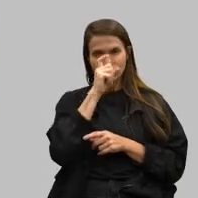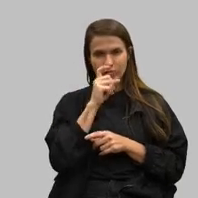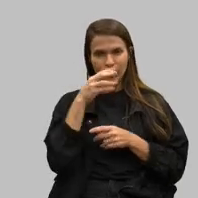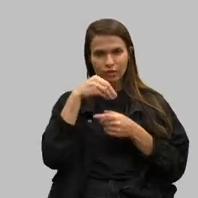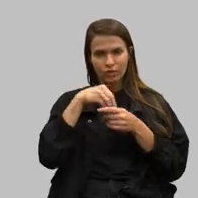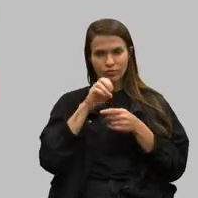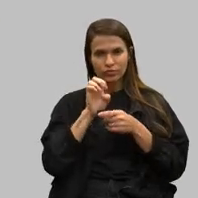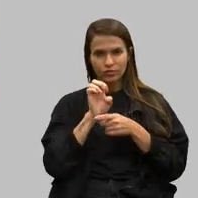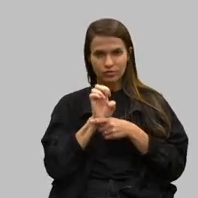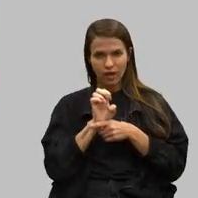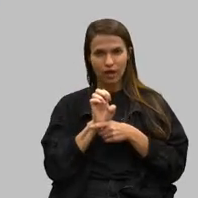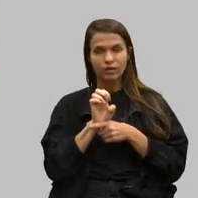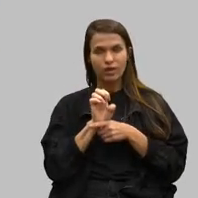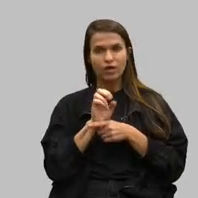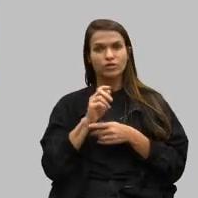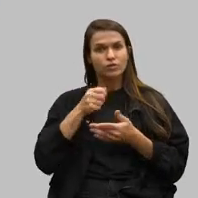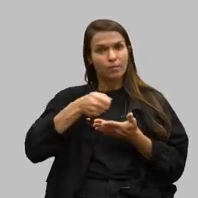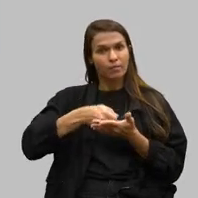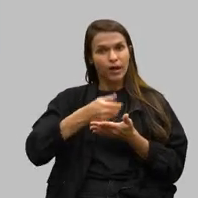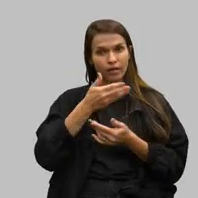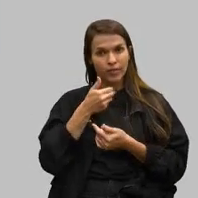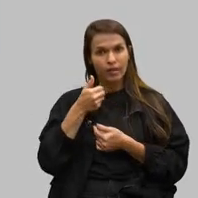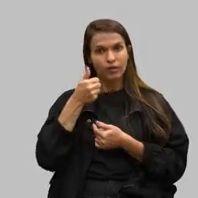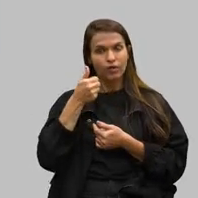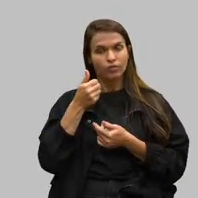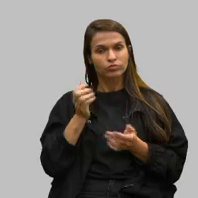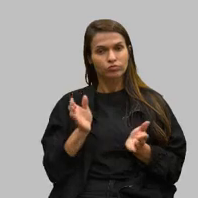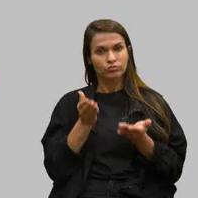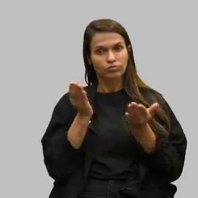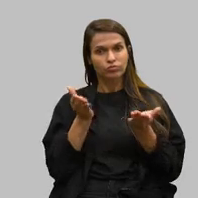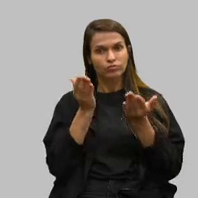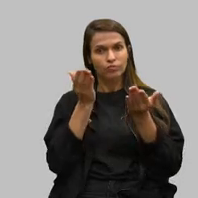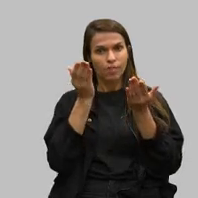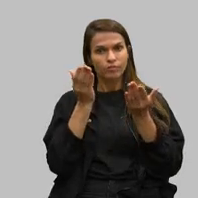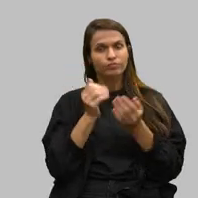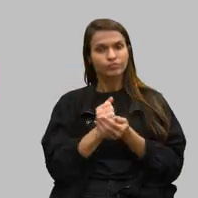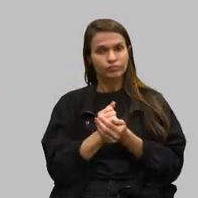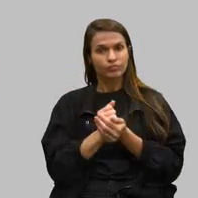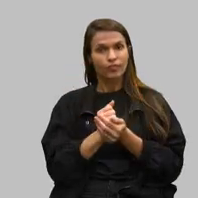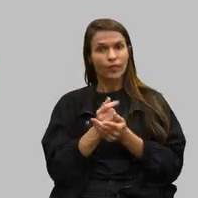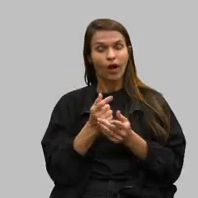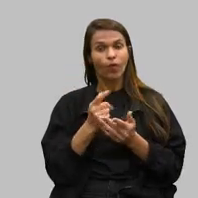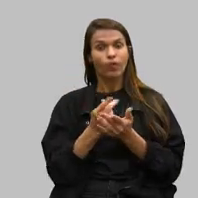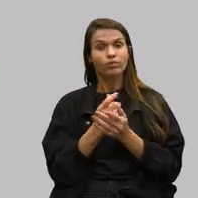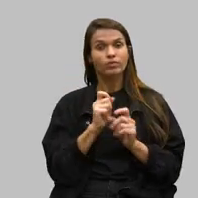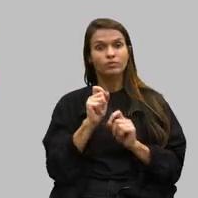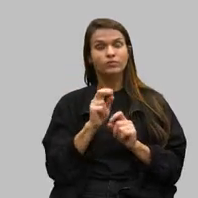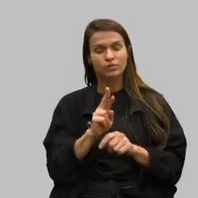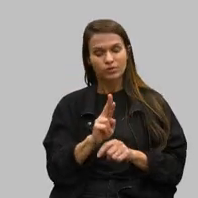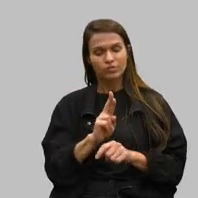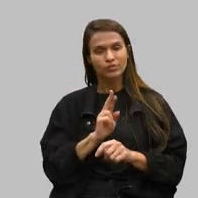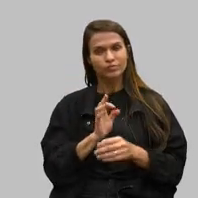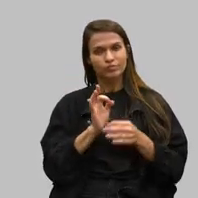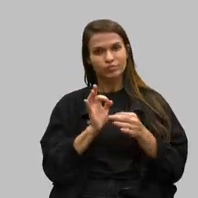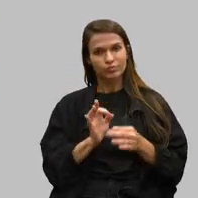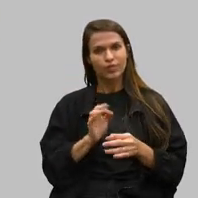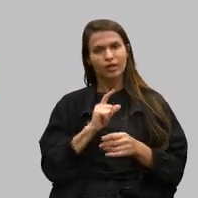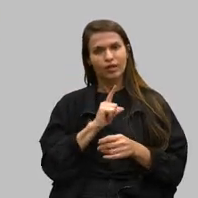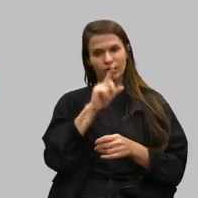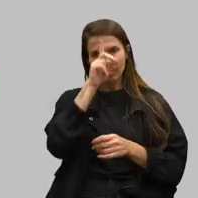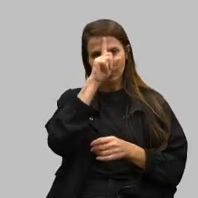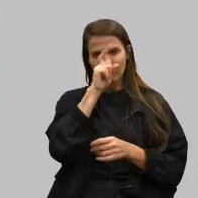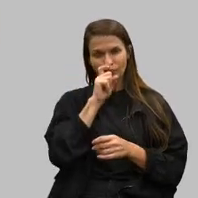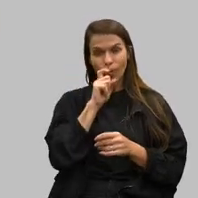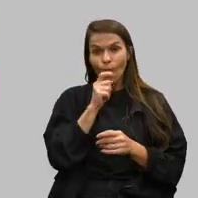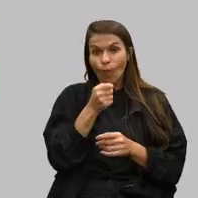quando a gente paga melhor e a gente incentiva com equipamento, eles respondem, eles estão respondendo, tem hospitais que estavam à beira de